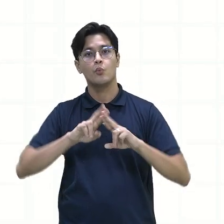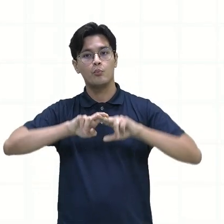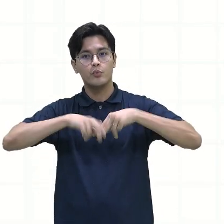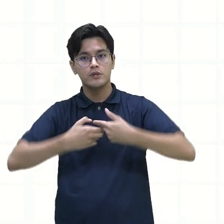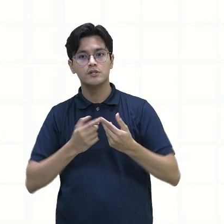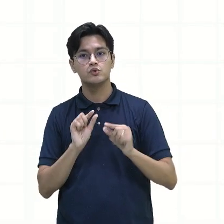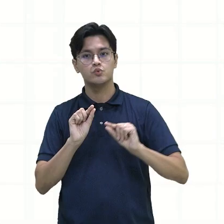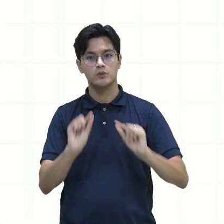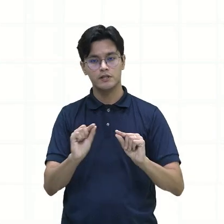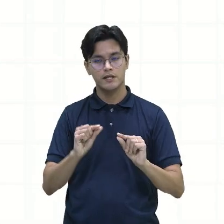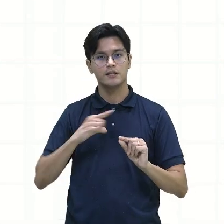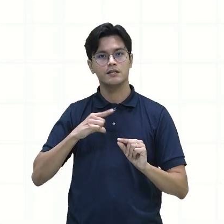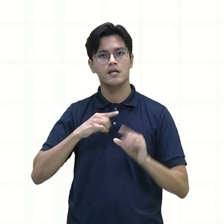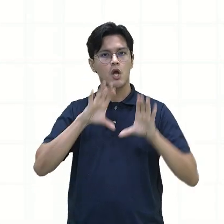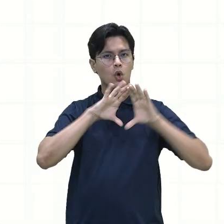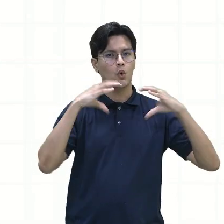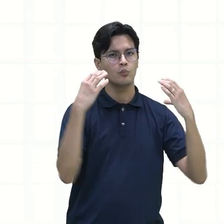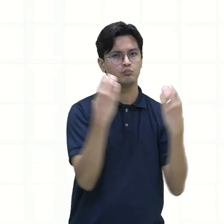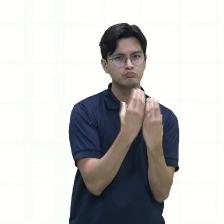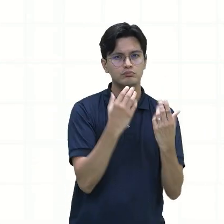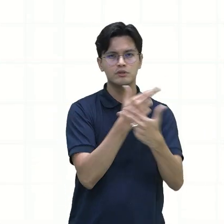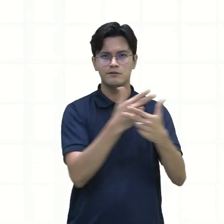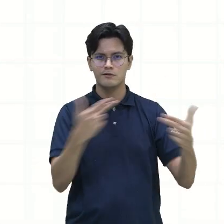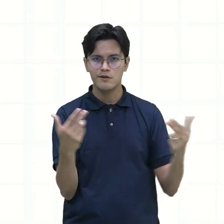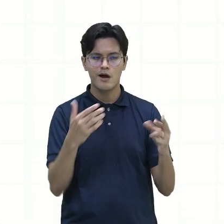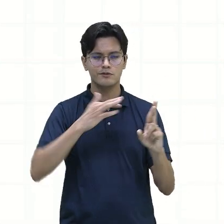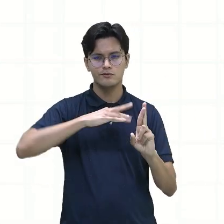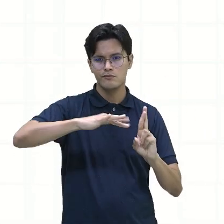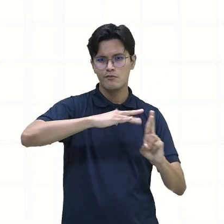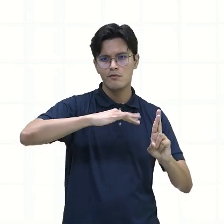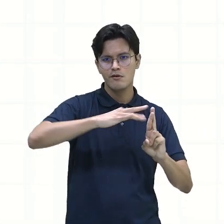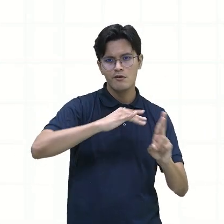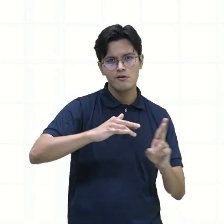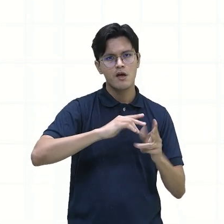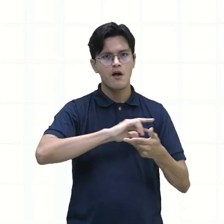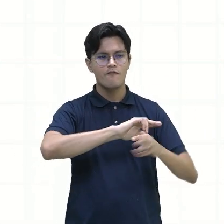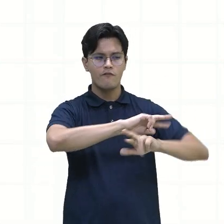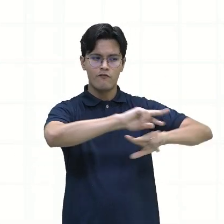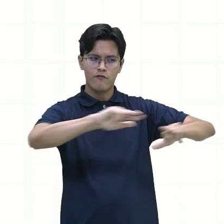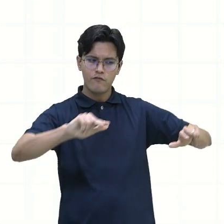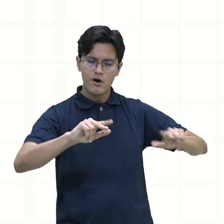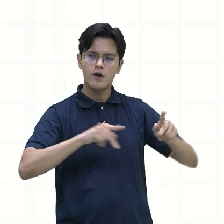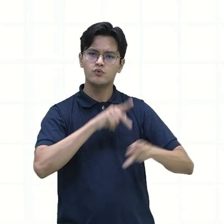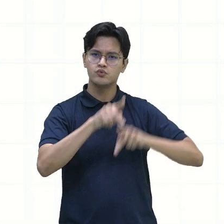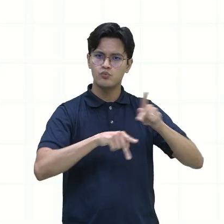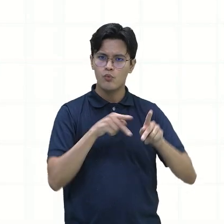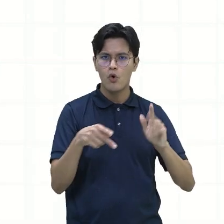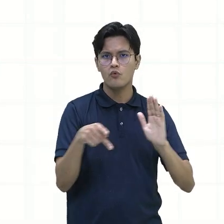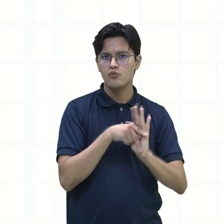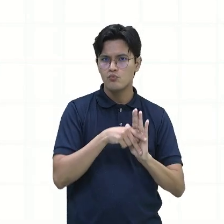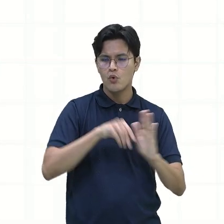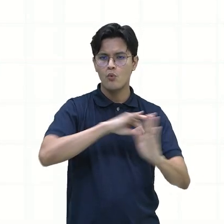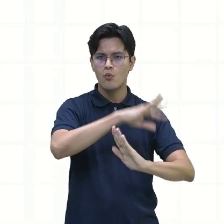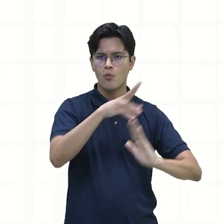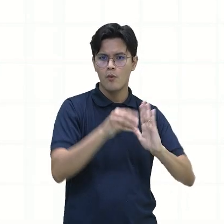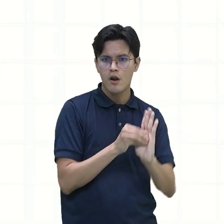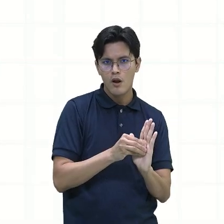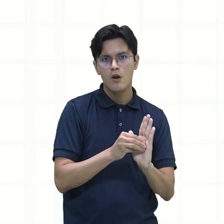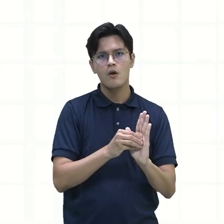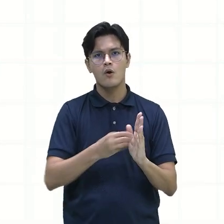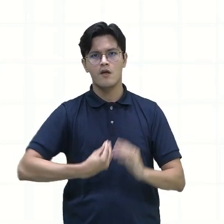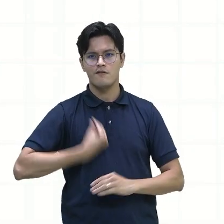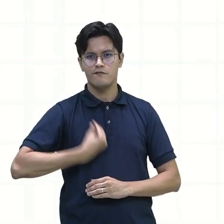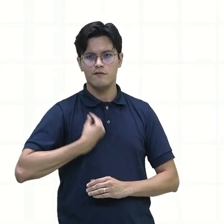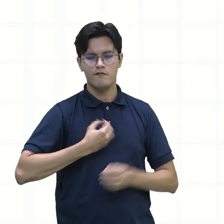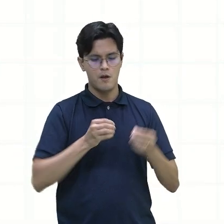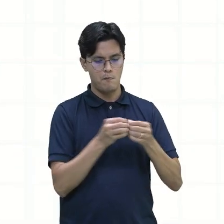esses povos da Amazônia que estão aí localizados às margens dos rios da Amazônia,